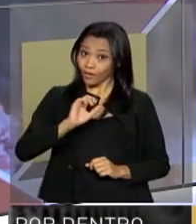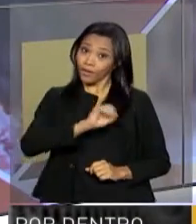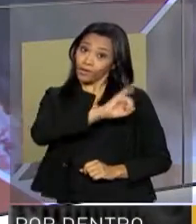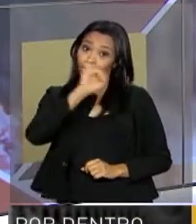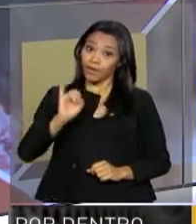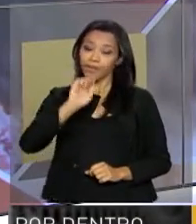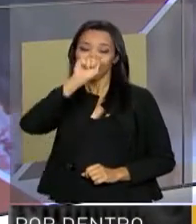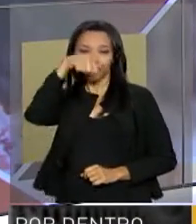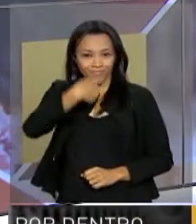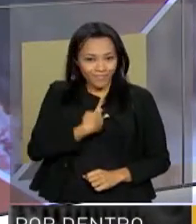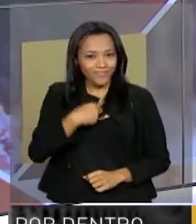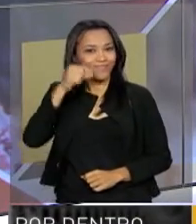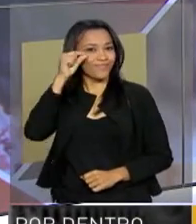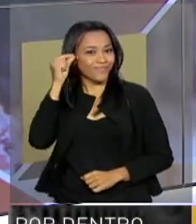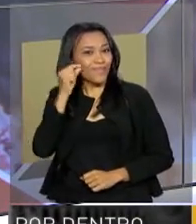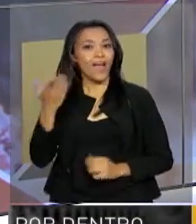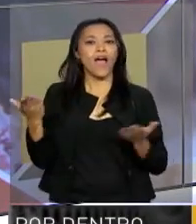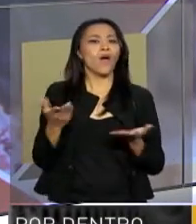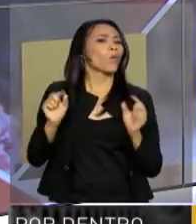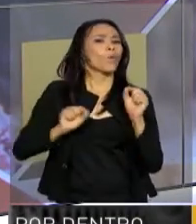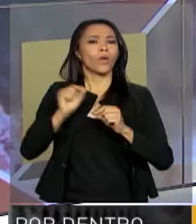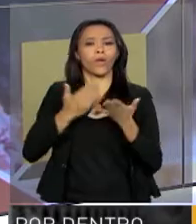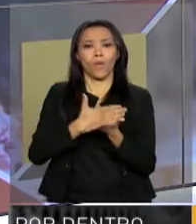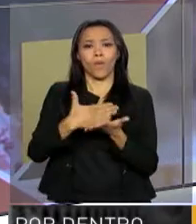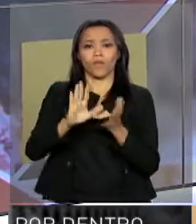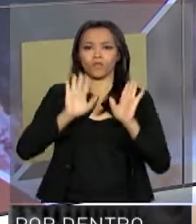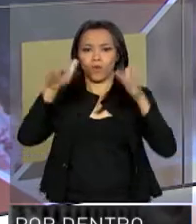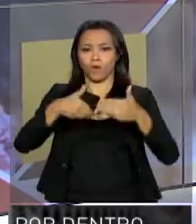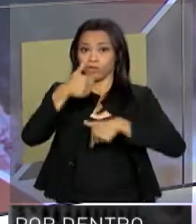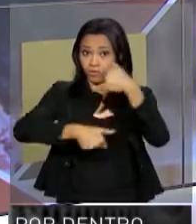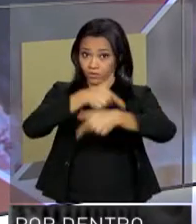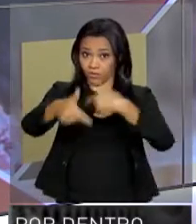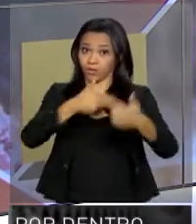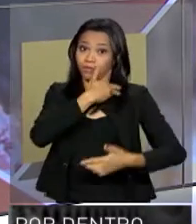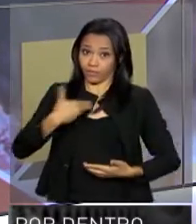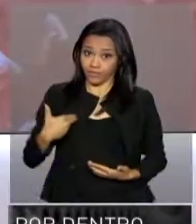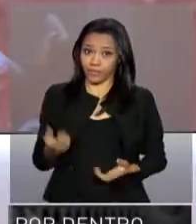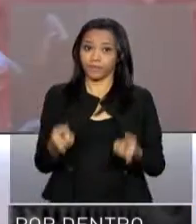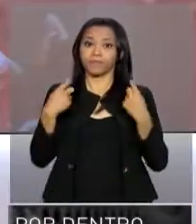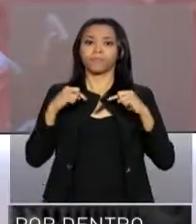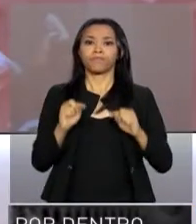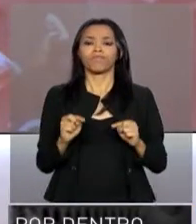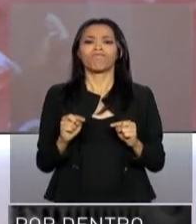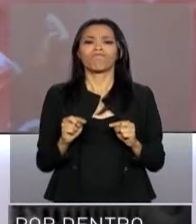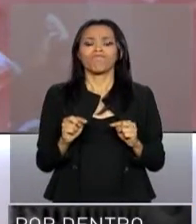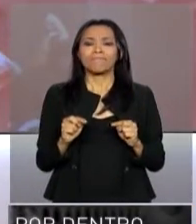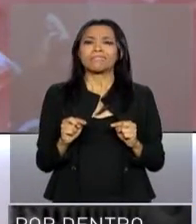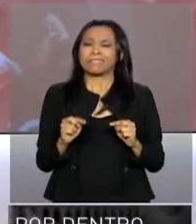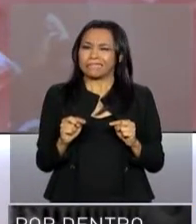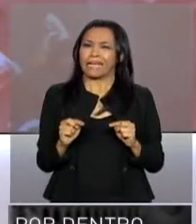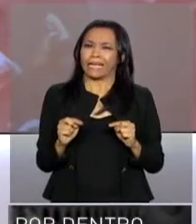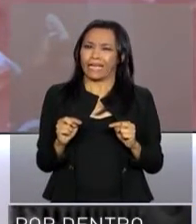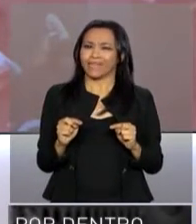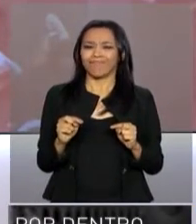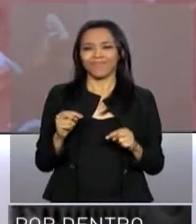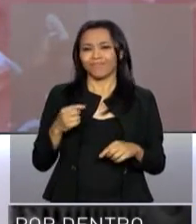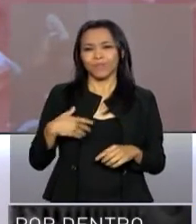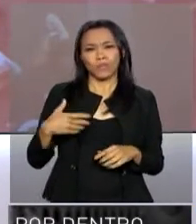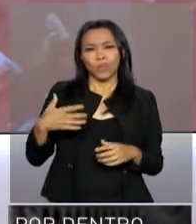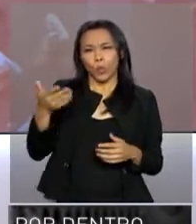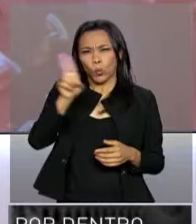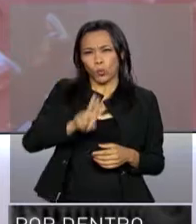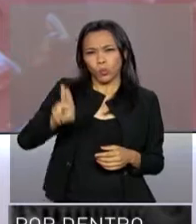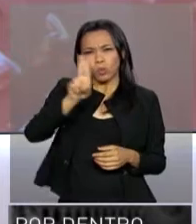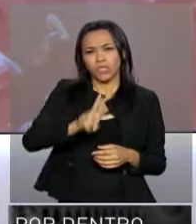Olá, eu sou Renata Corsini e começa agora o programa Por Dentro do Governo. Apesar de mal utilizada em